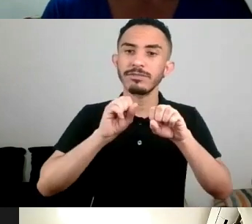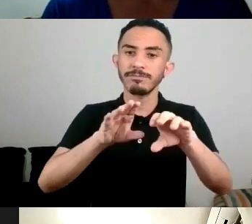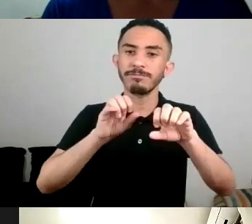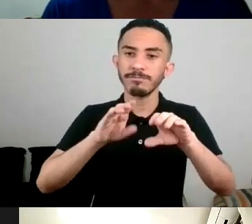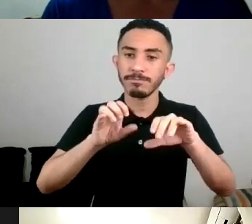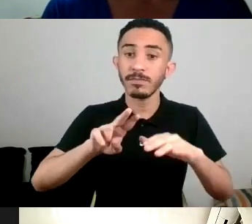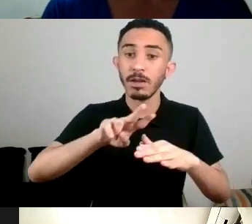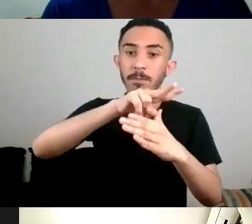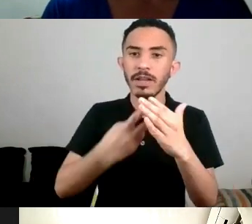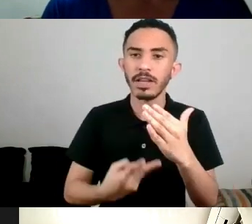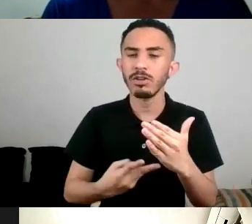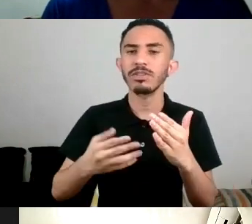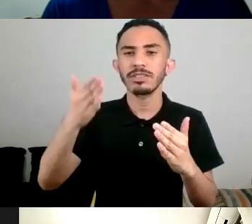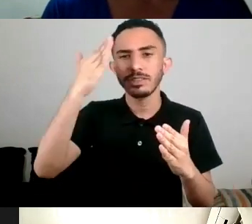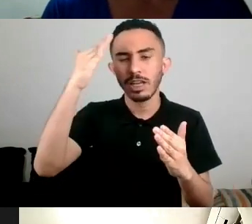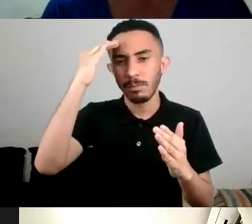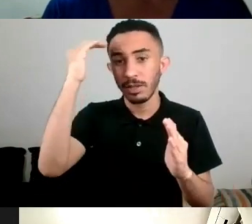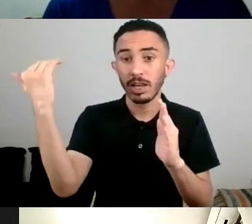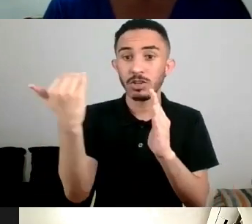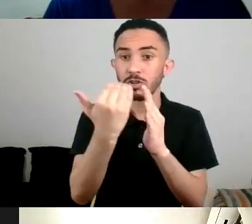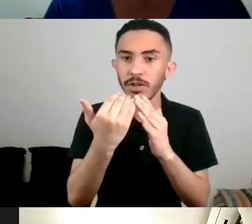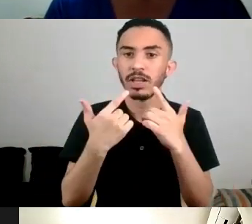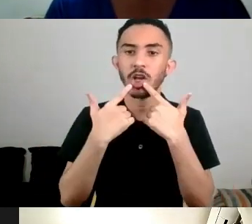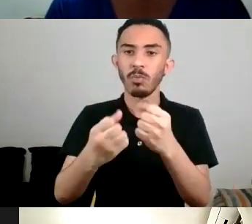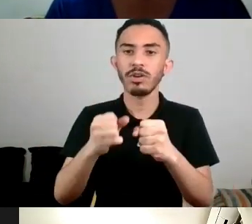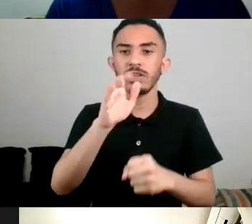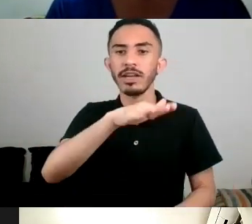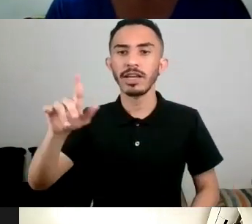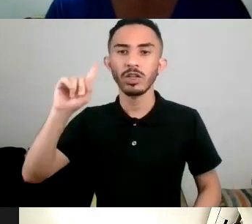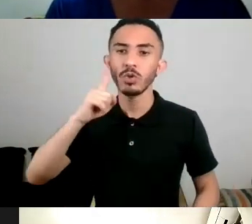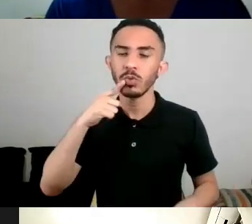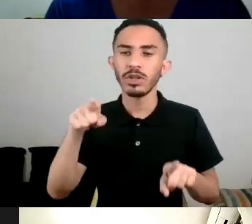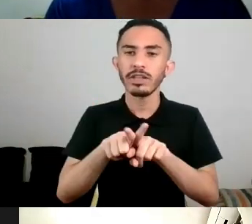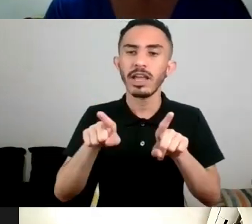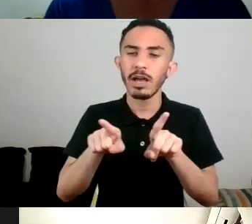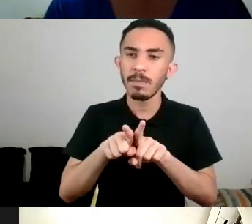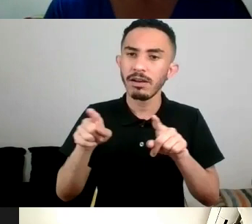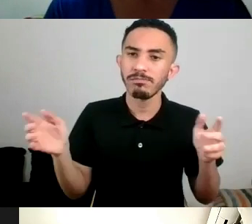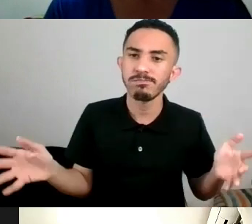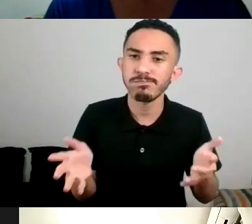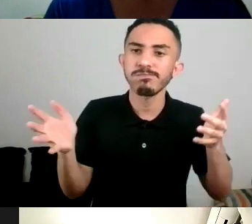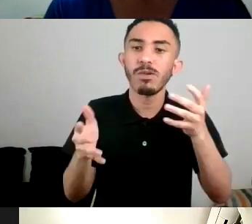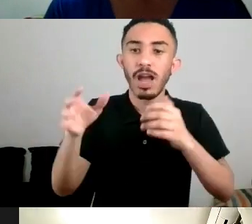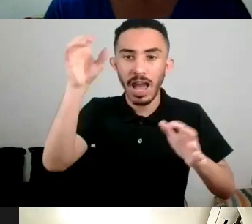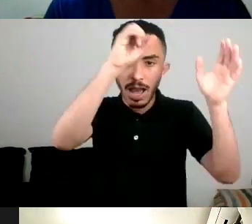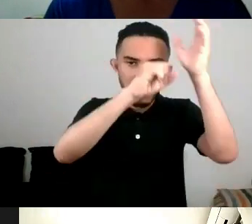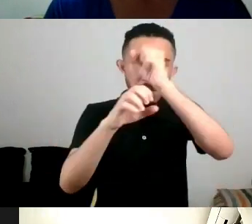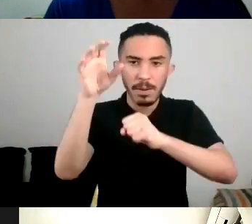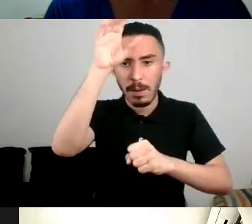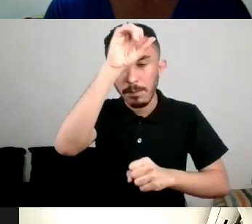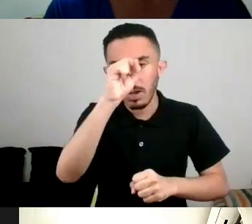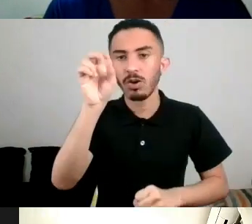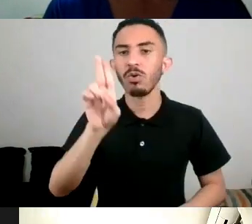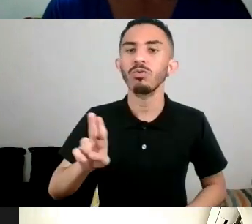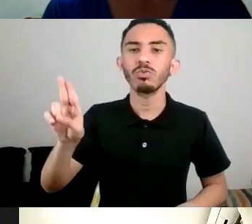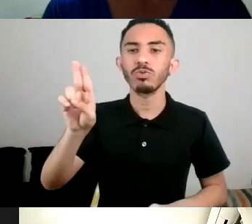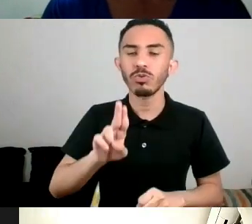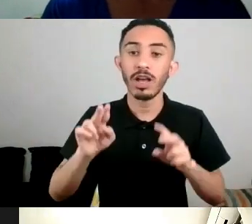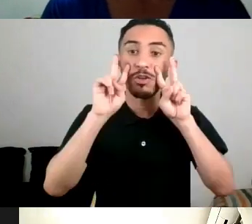como respeito linguístico às crianças surdas e promover sua aprendizagem através do